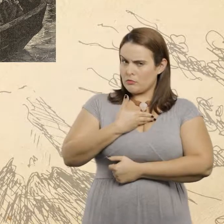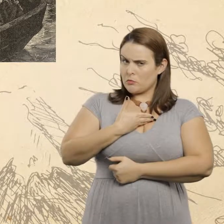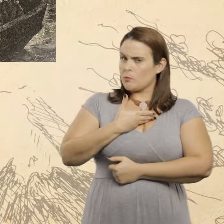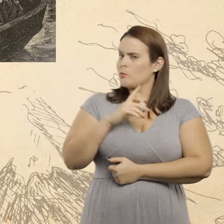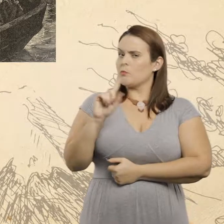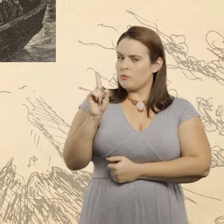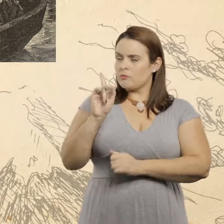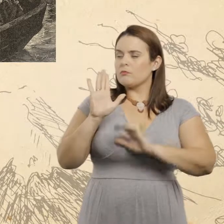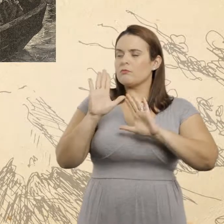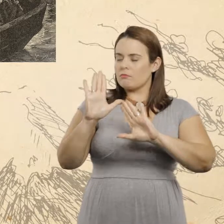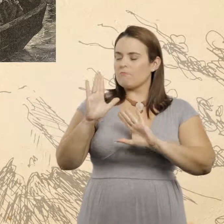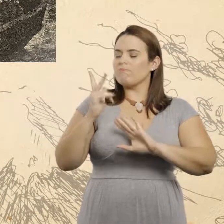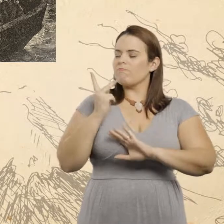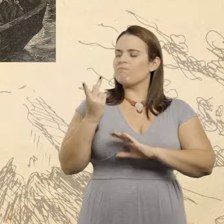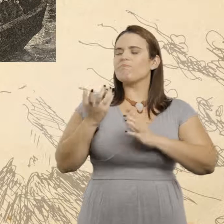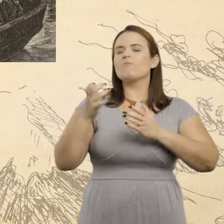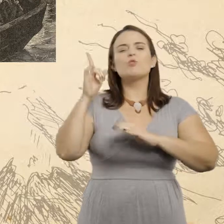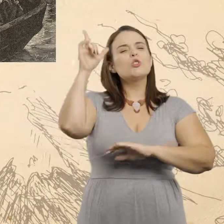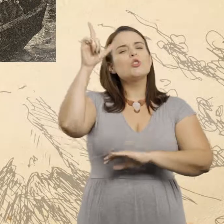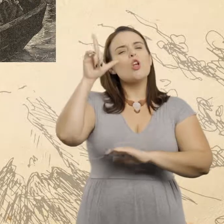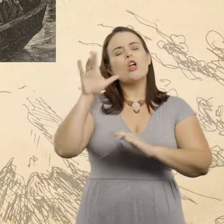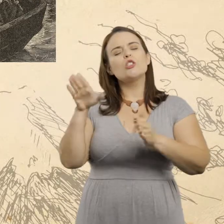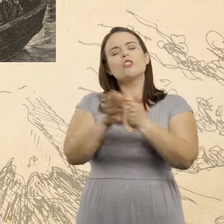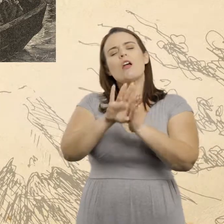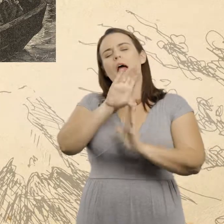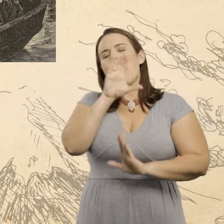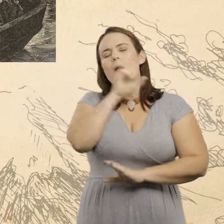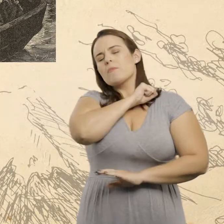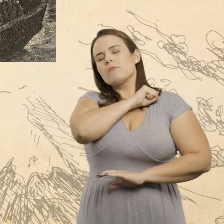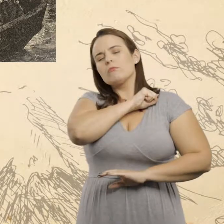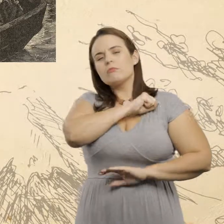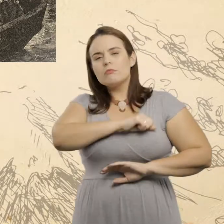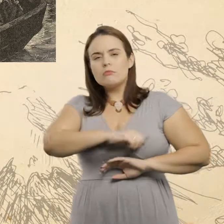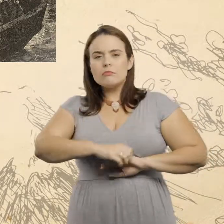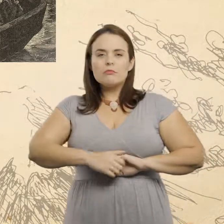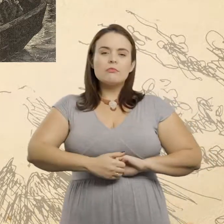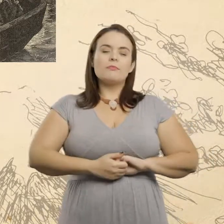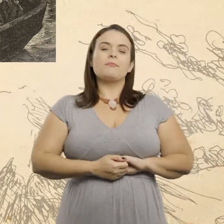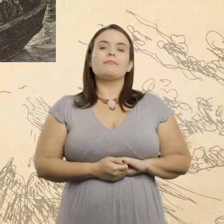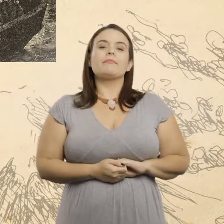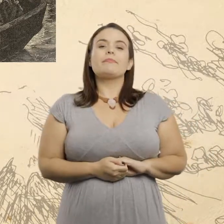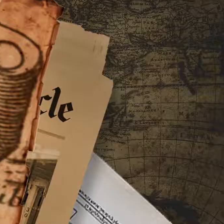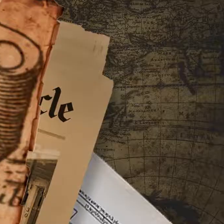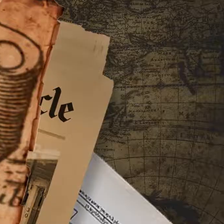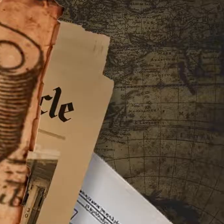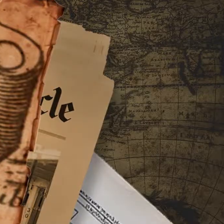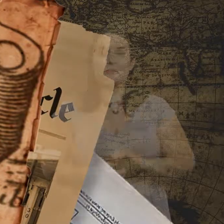tornaram amigos, mas iam fazer esforços para chegar em Londres bem rápido.